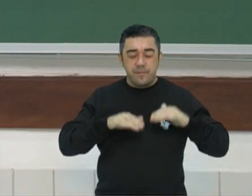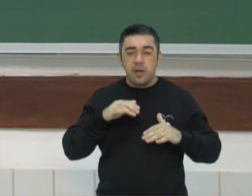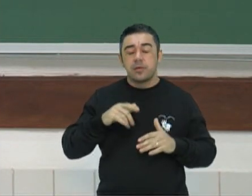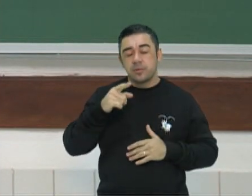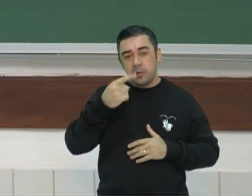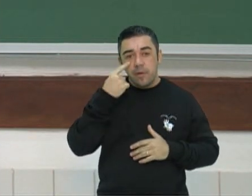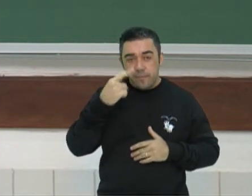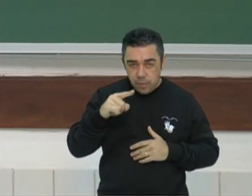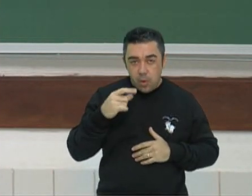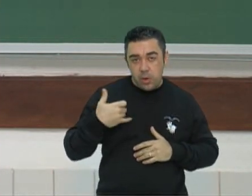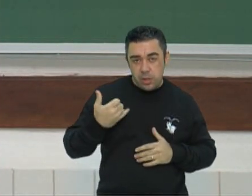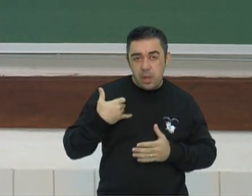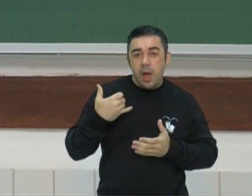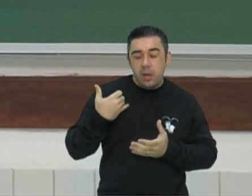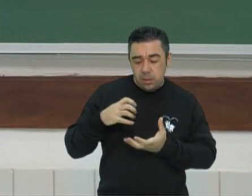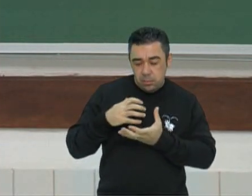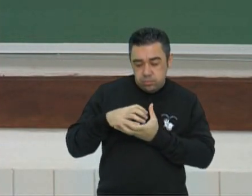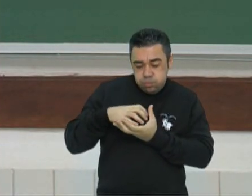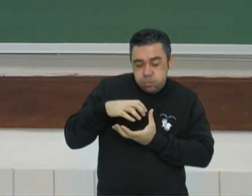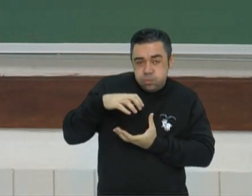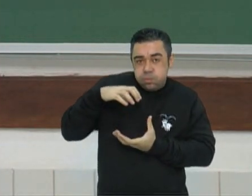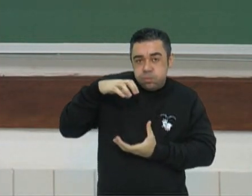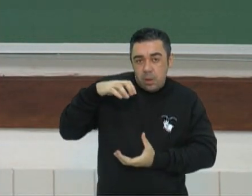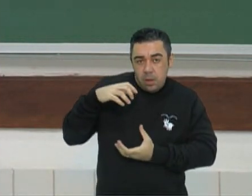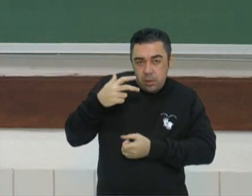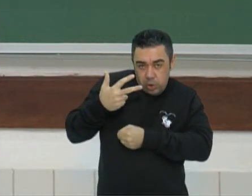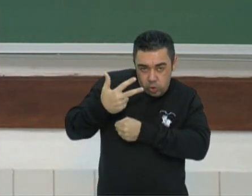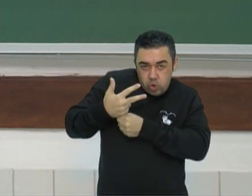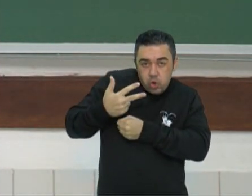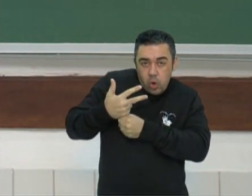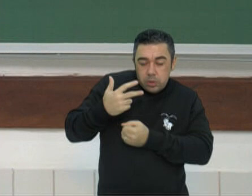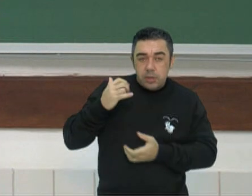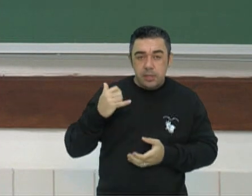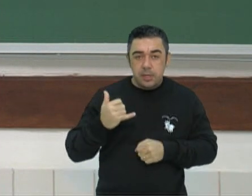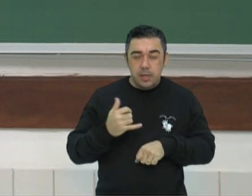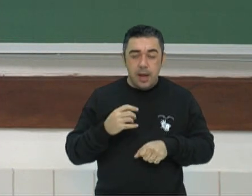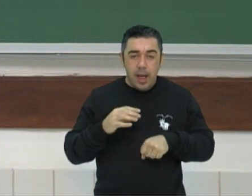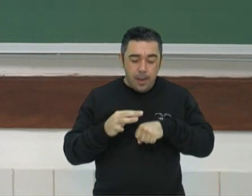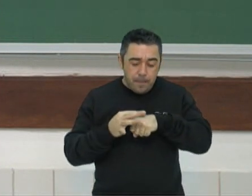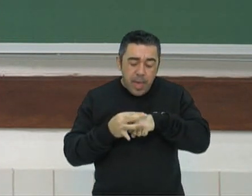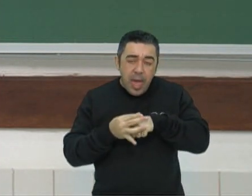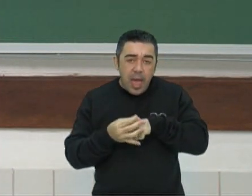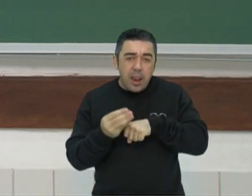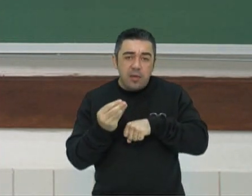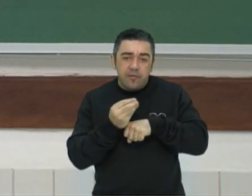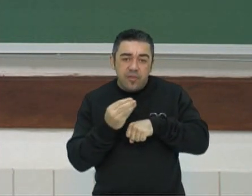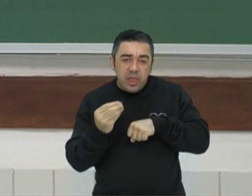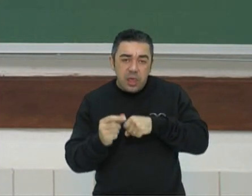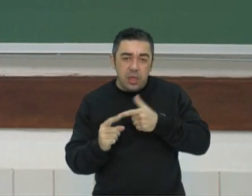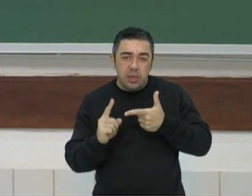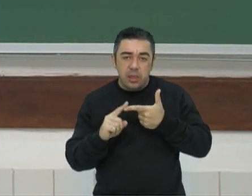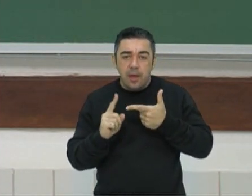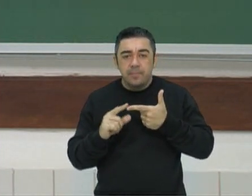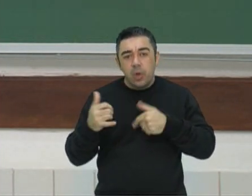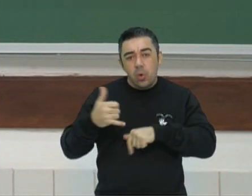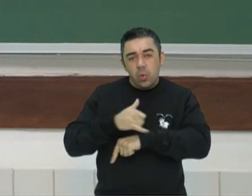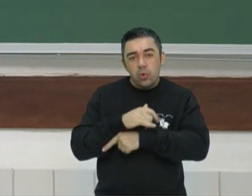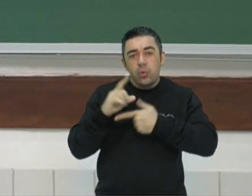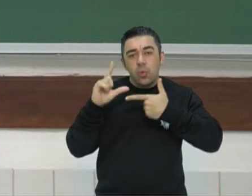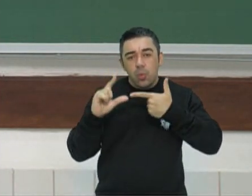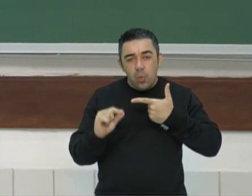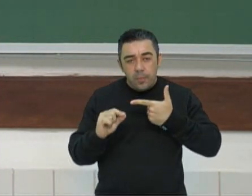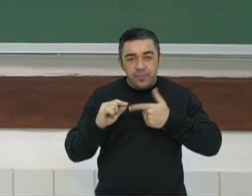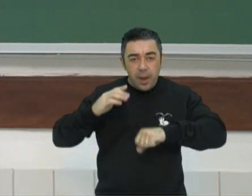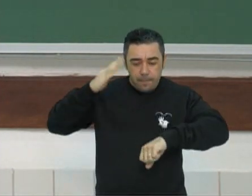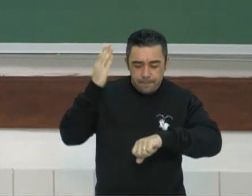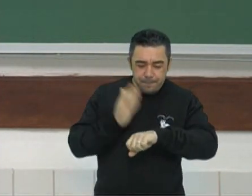idosos, à medida que eles vão envelhecendo, né, a pele vai ficando mais fina, menos gordura, então qualquer pancadinha ali